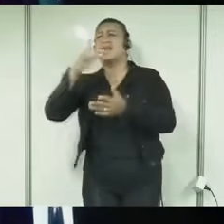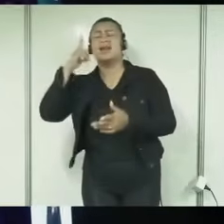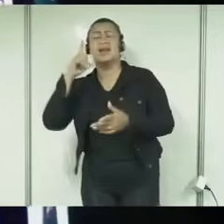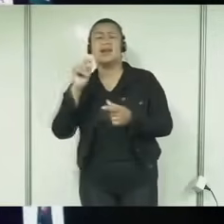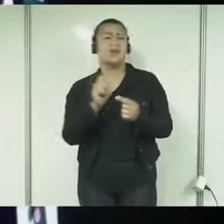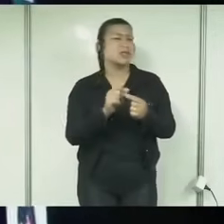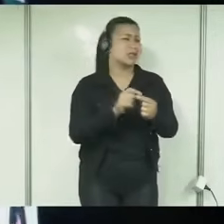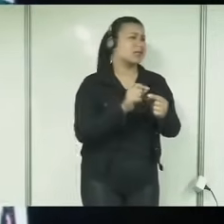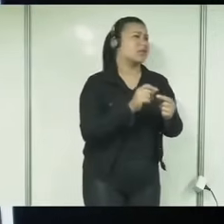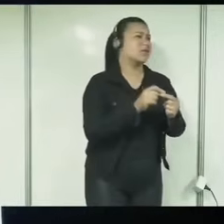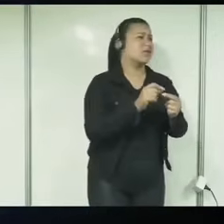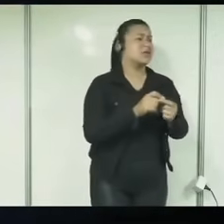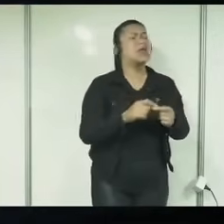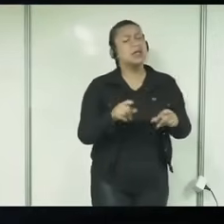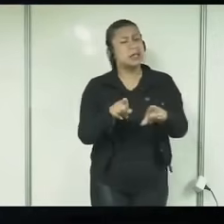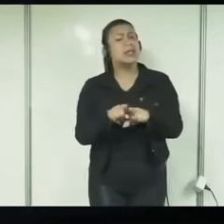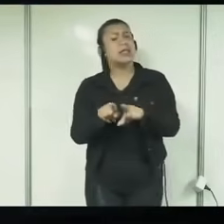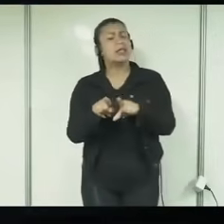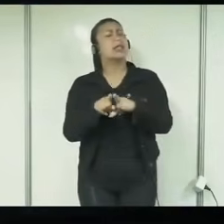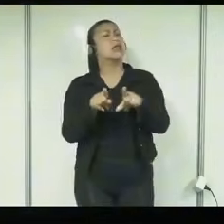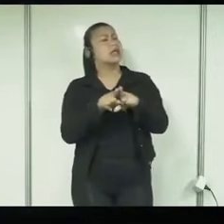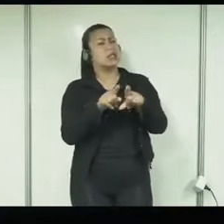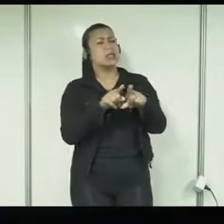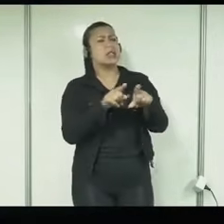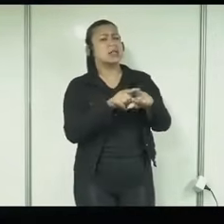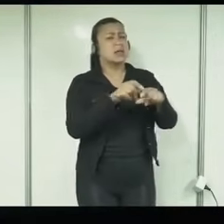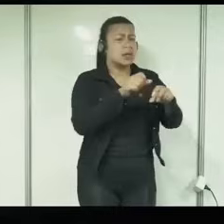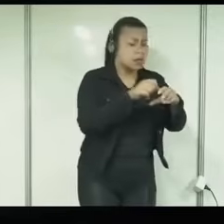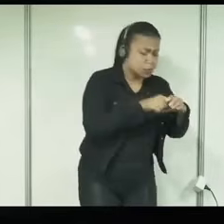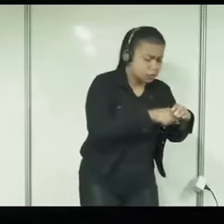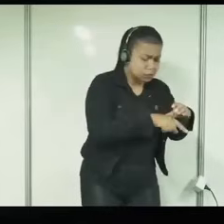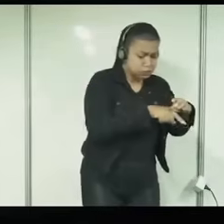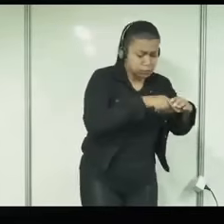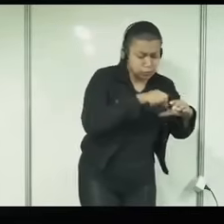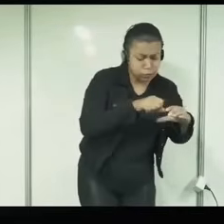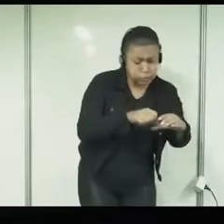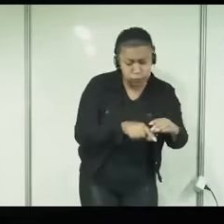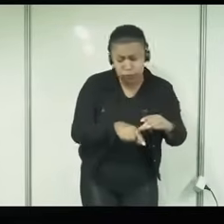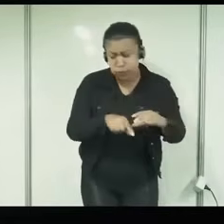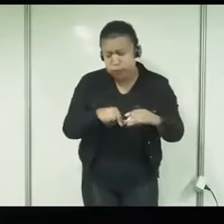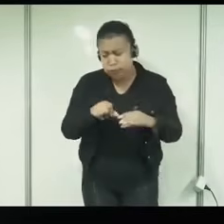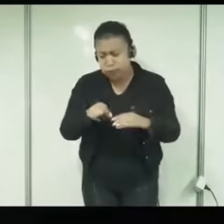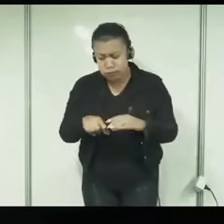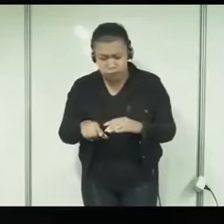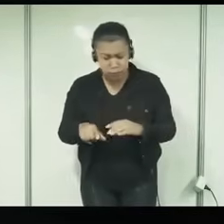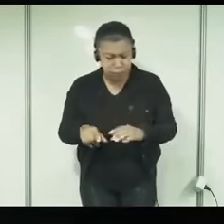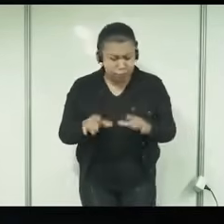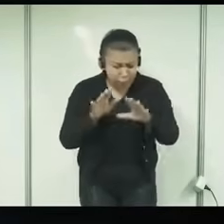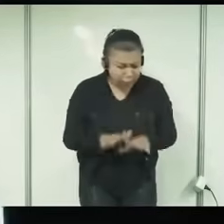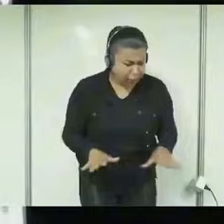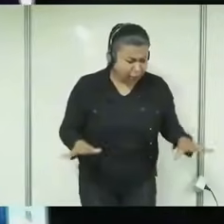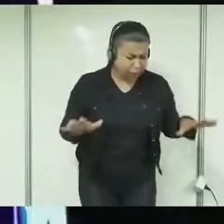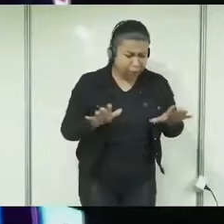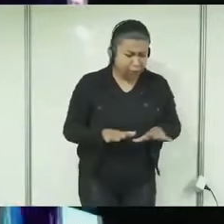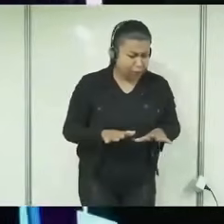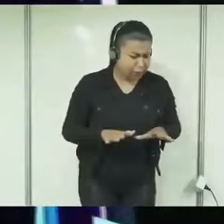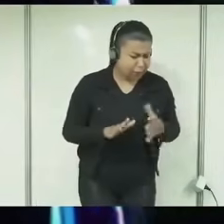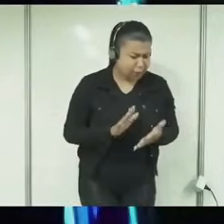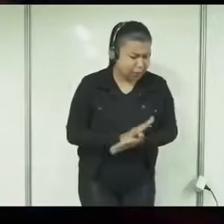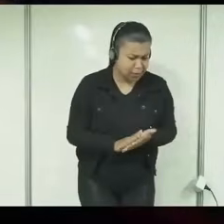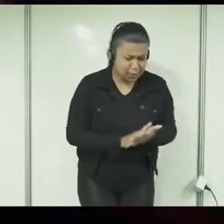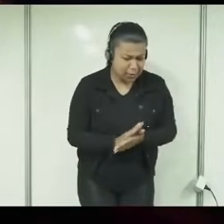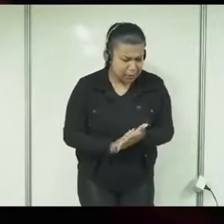Se eu plantar, canta. Mesmo se eu plantar, nada vai nascer. Nada